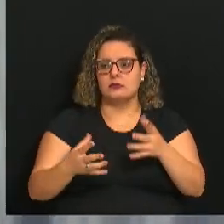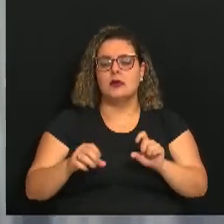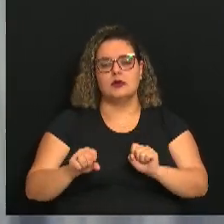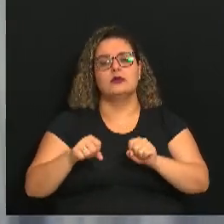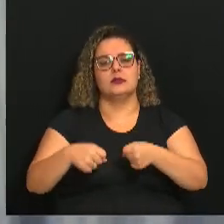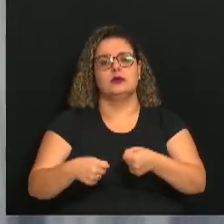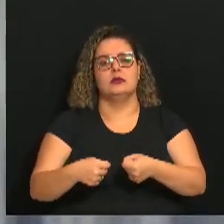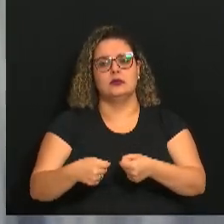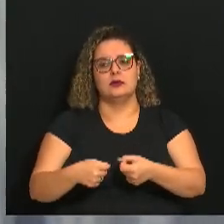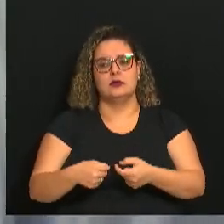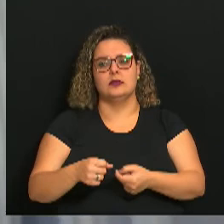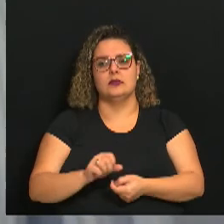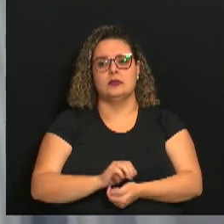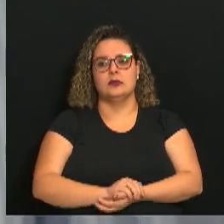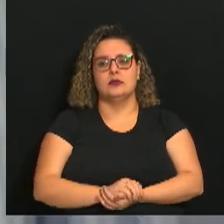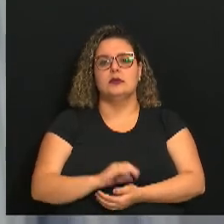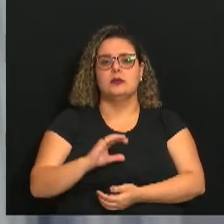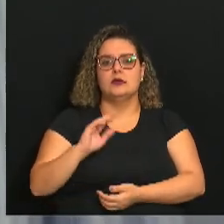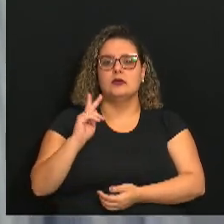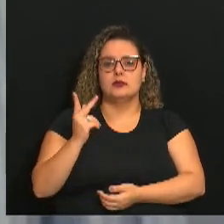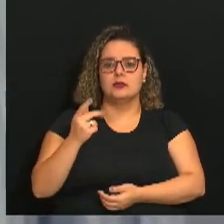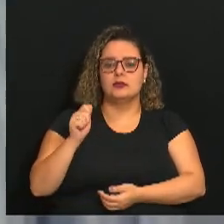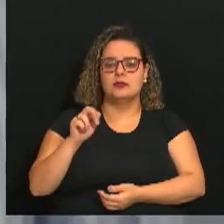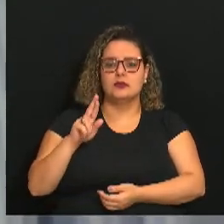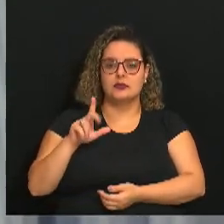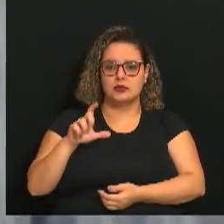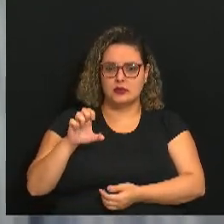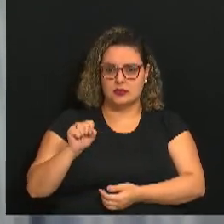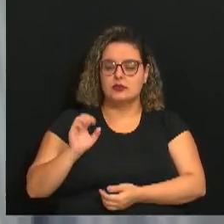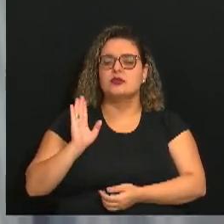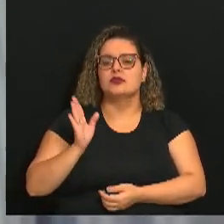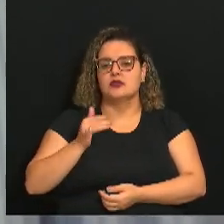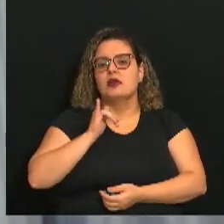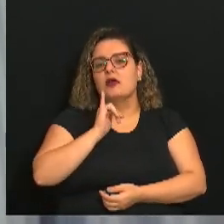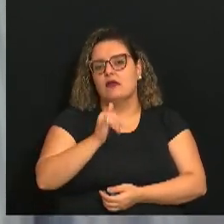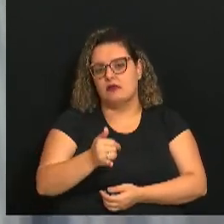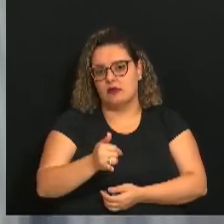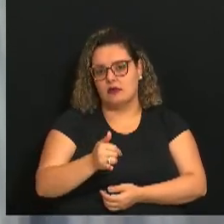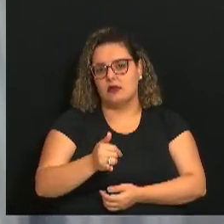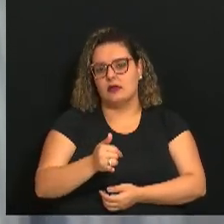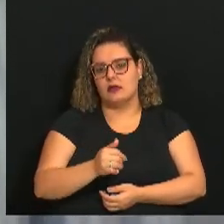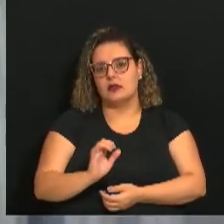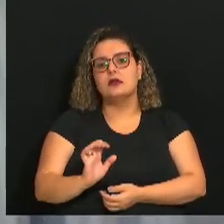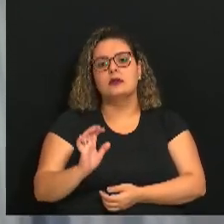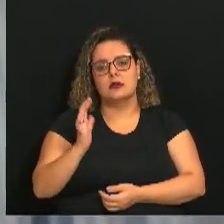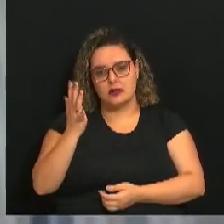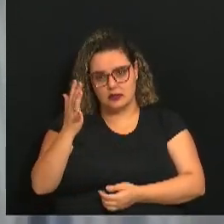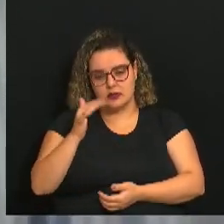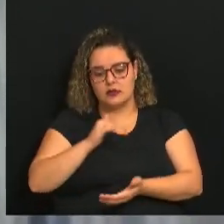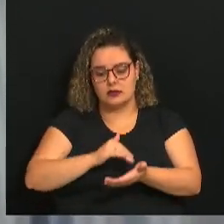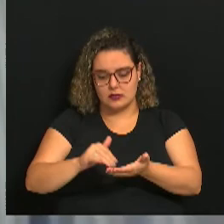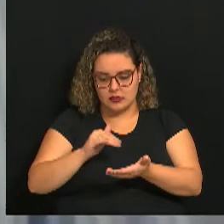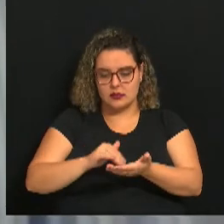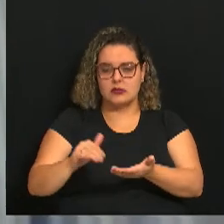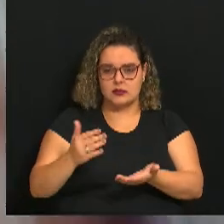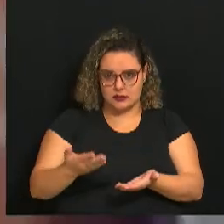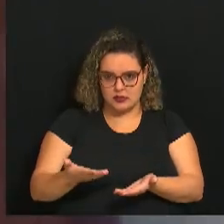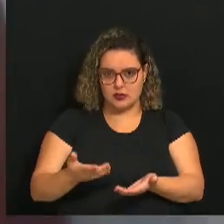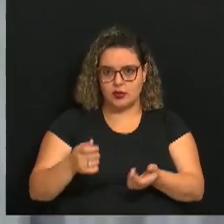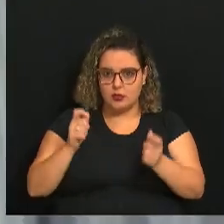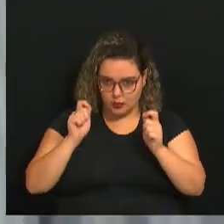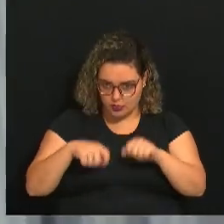reforçar algo que o Charles já comentou, de que isso está sendo feito no âmbito da secretaria. Eu acho que é preciso gastar